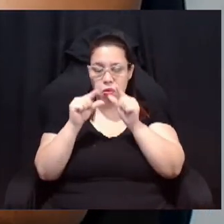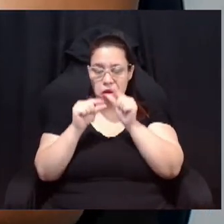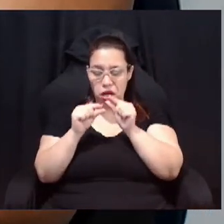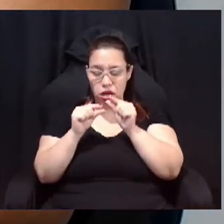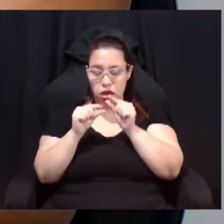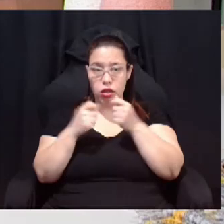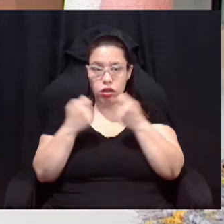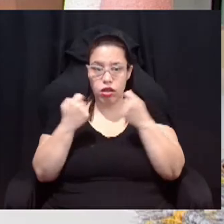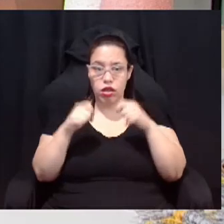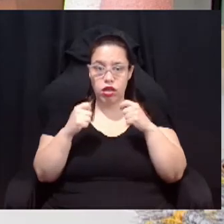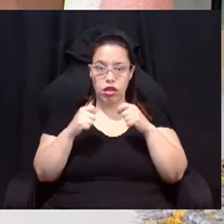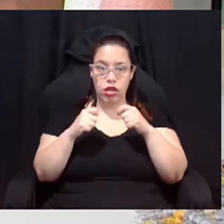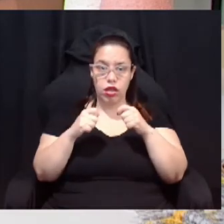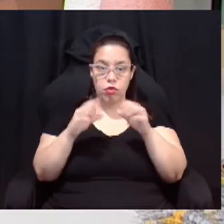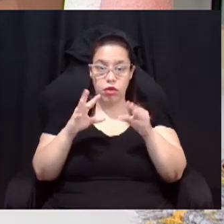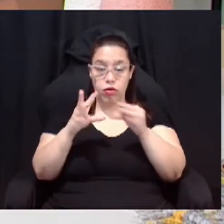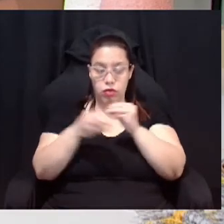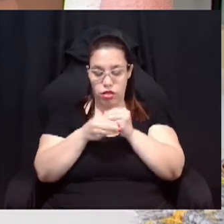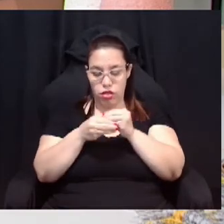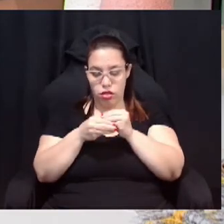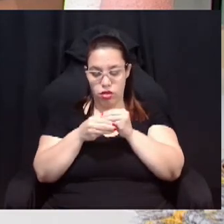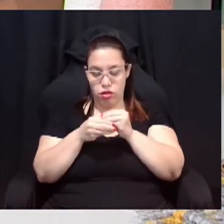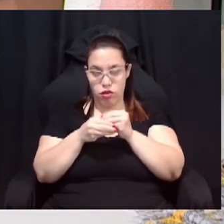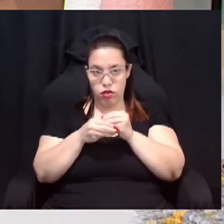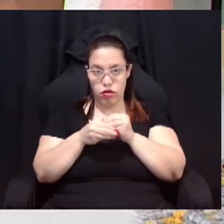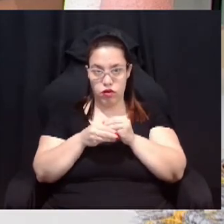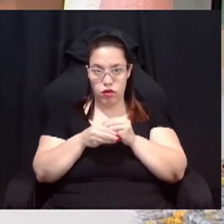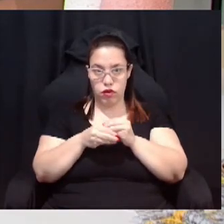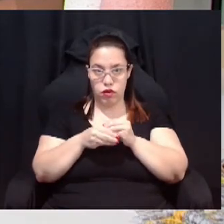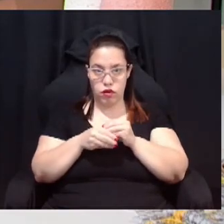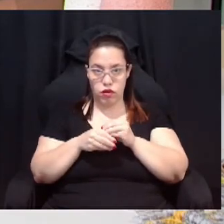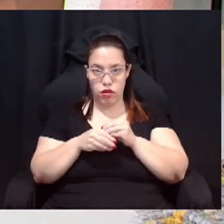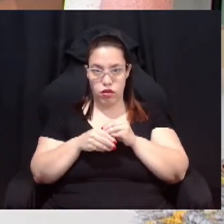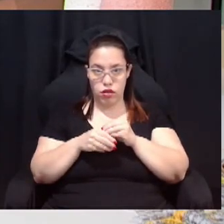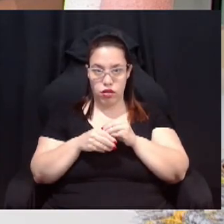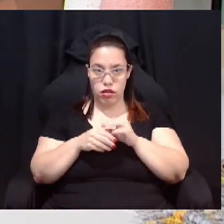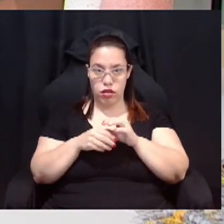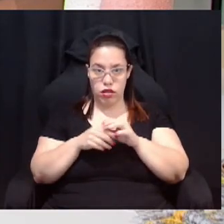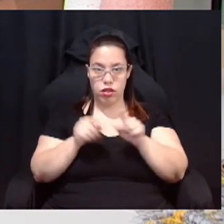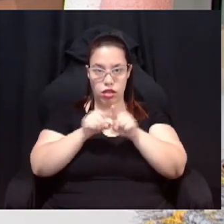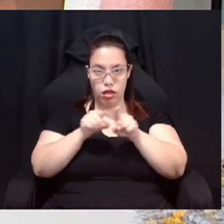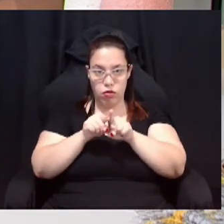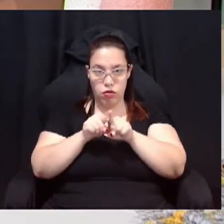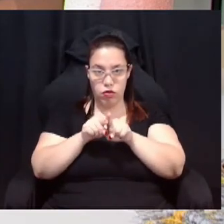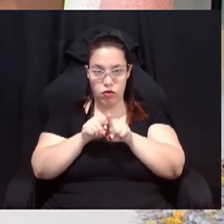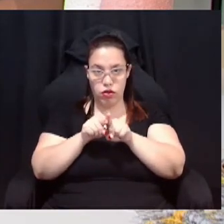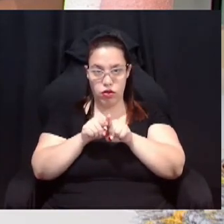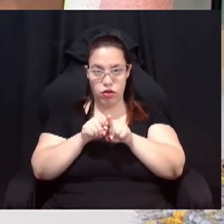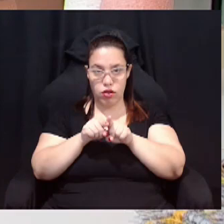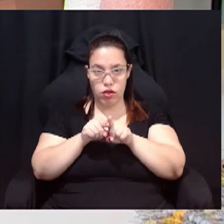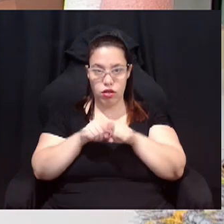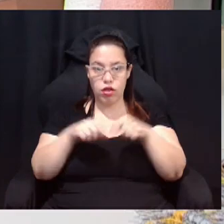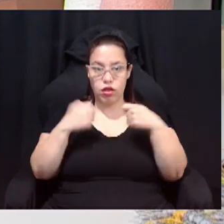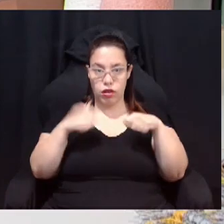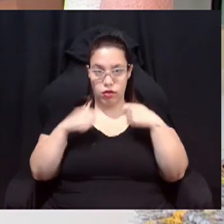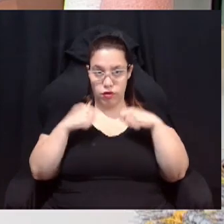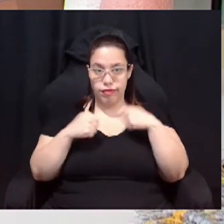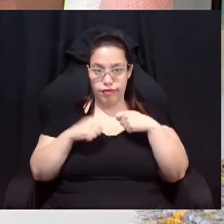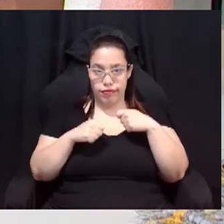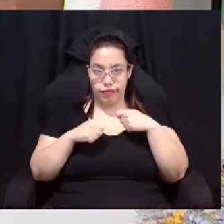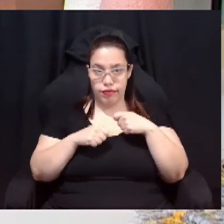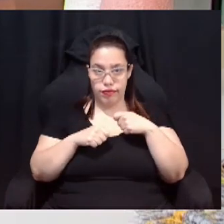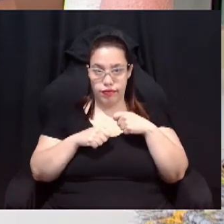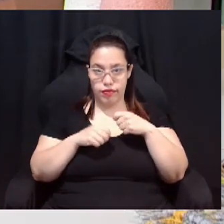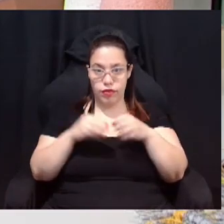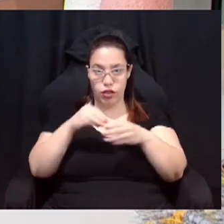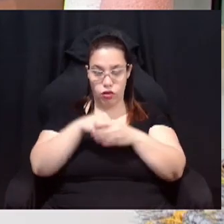fazer o fechamento. O meu fechamento, ele também tem um comprimento que eu preciso incluir na